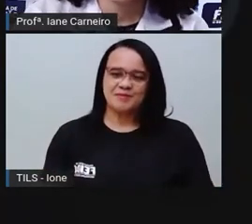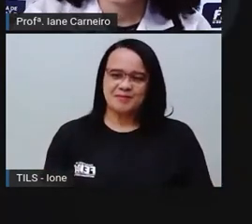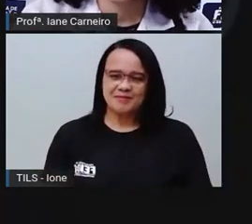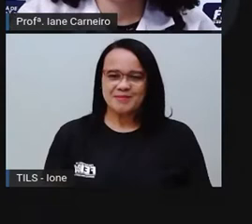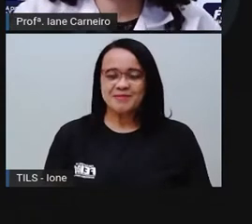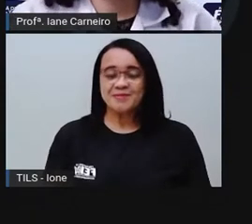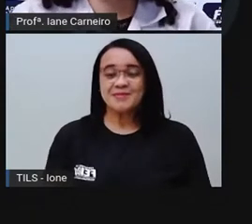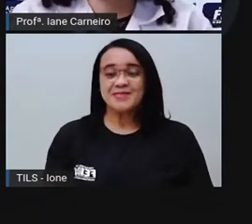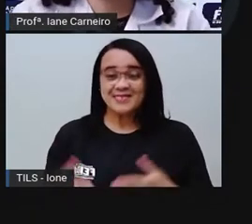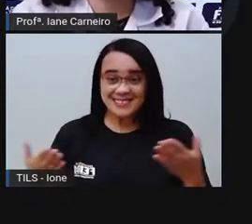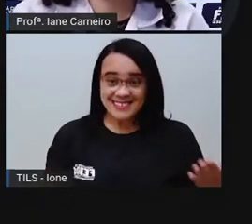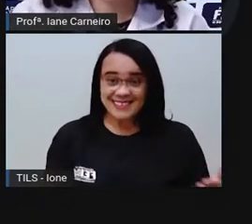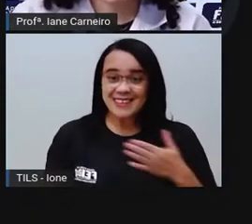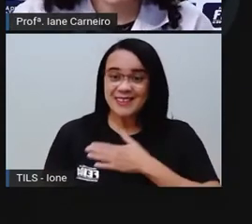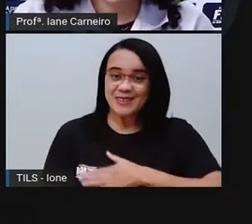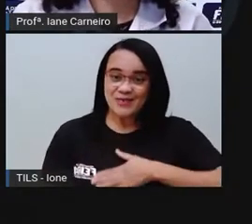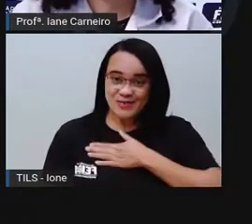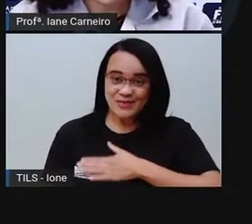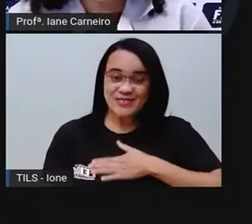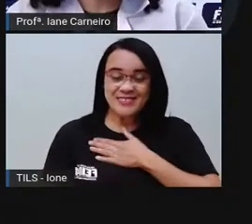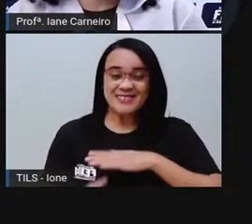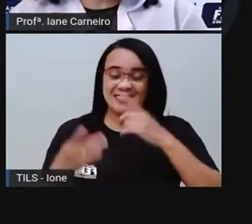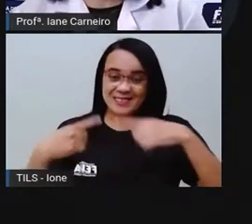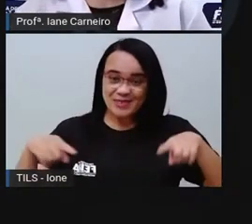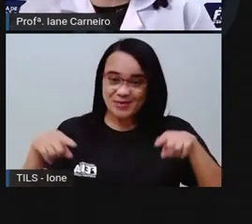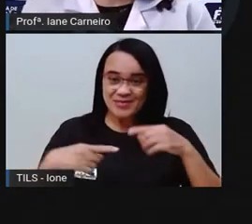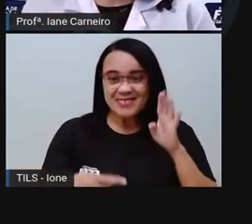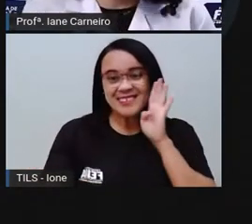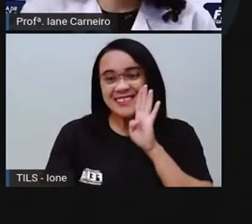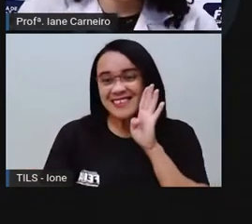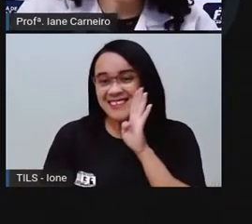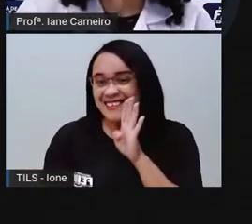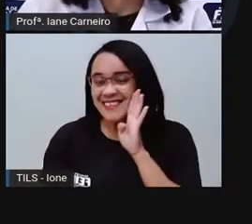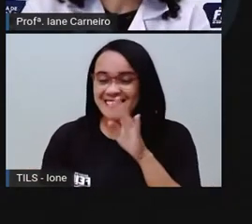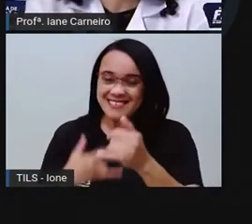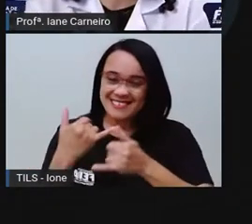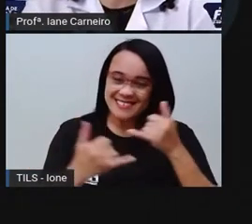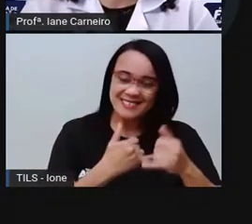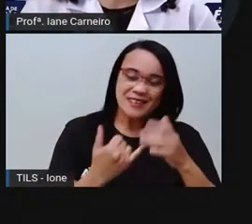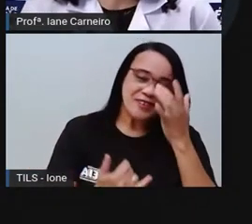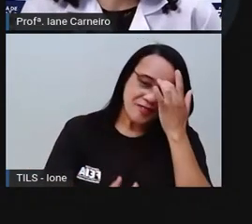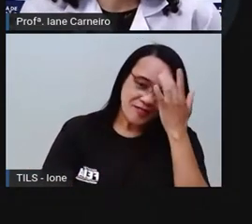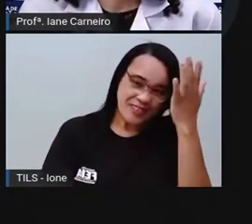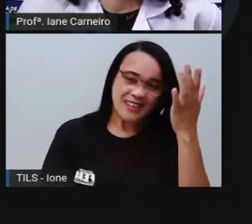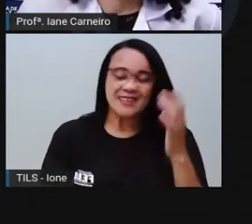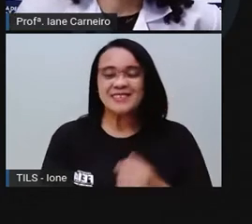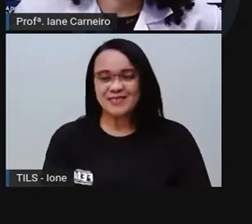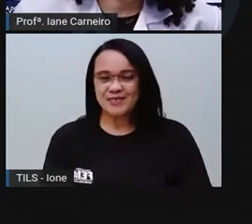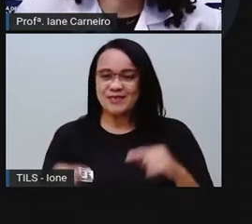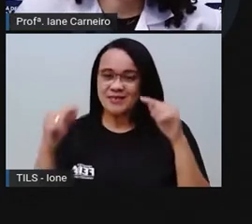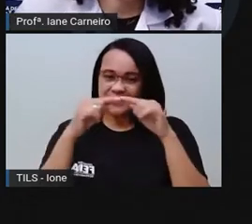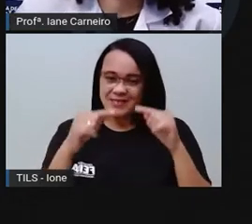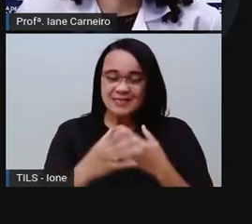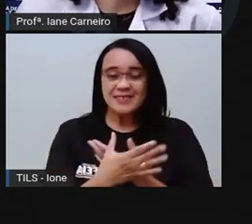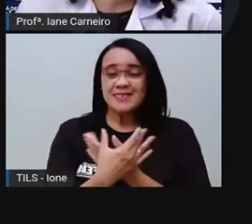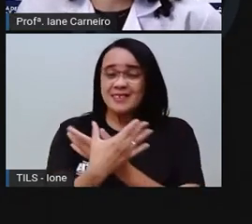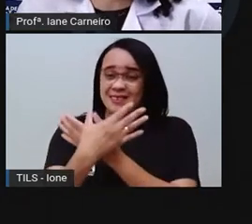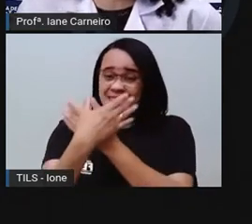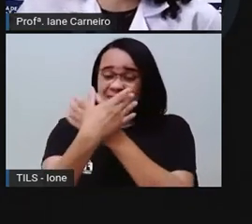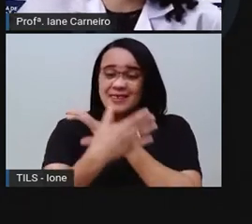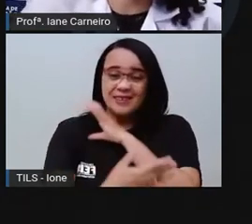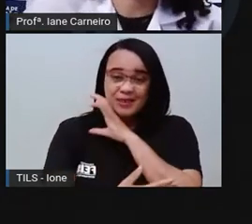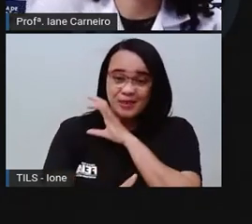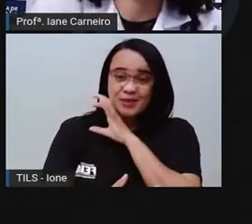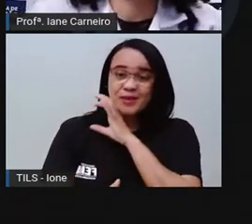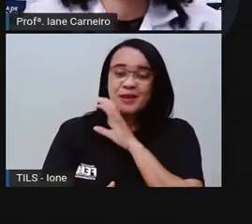e aí curtindo essa música legal né vem divertir Dinha e fala sobre um animal bem interessante